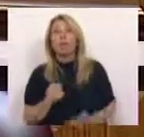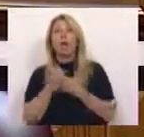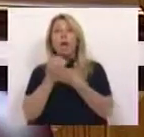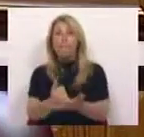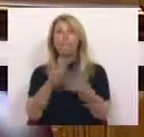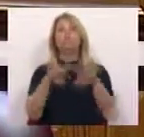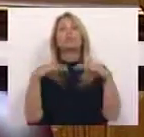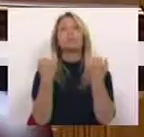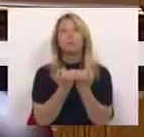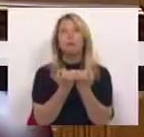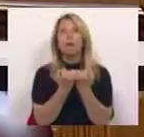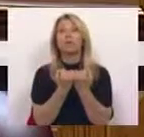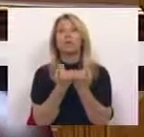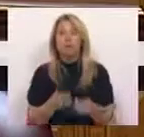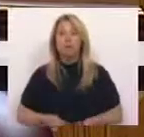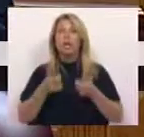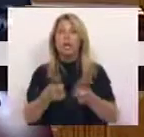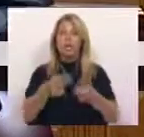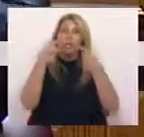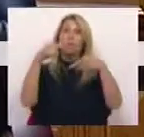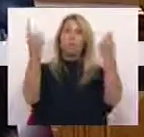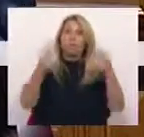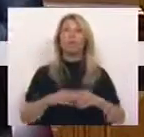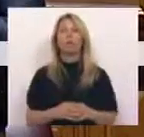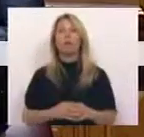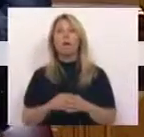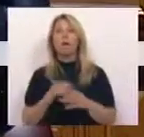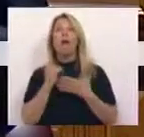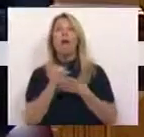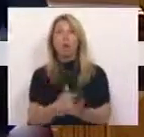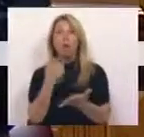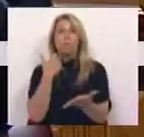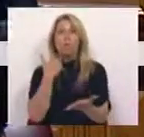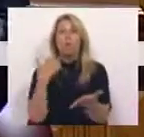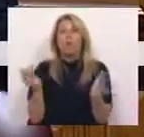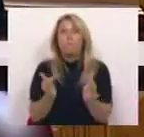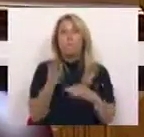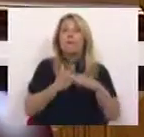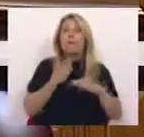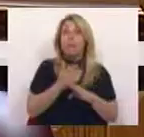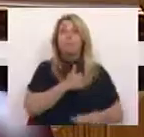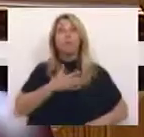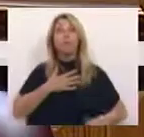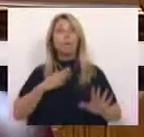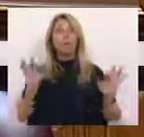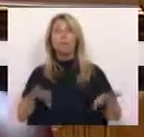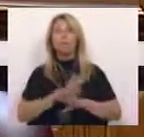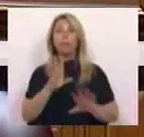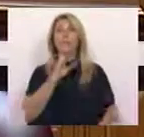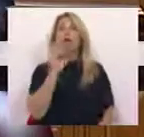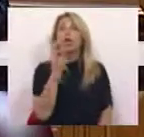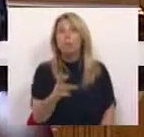apoios sociais, com o investimento público, com o apoio às micro, pequenas e médias empresas que deixarão de ter a